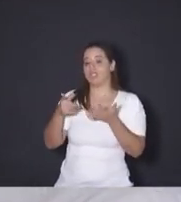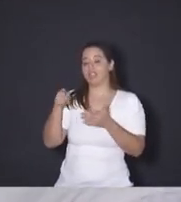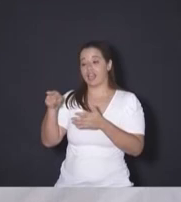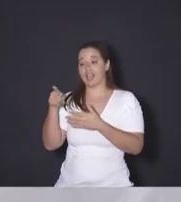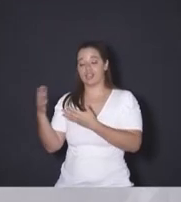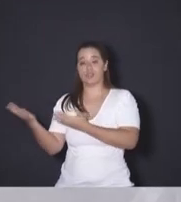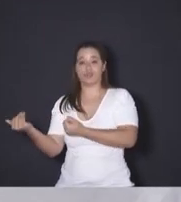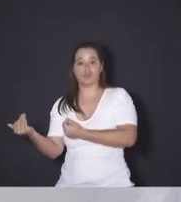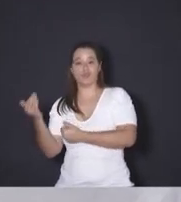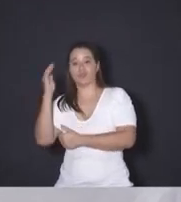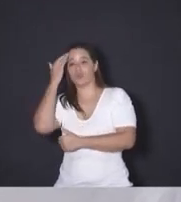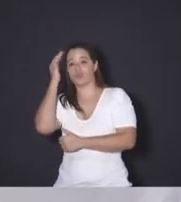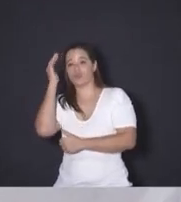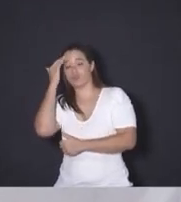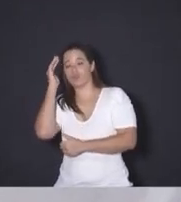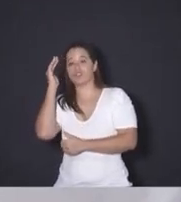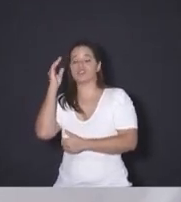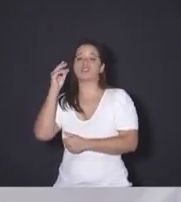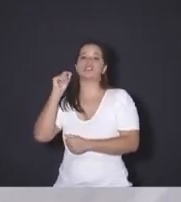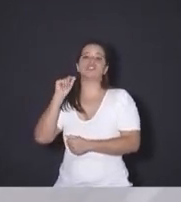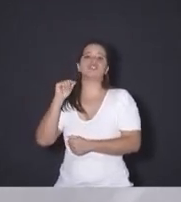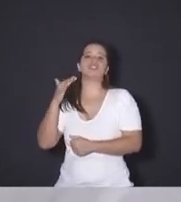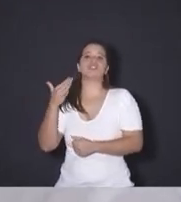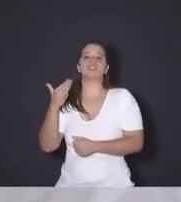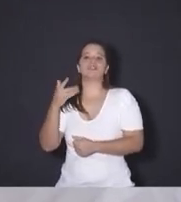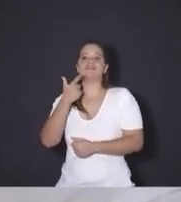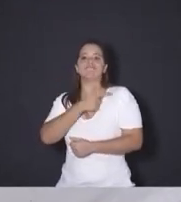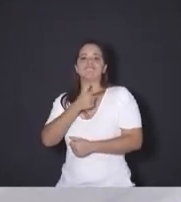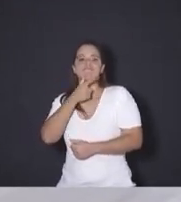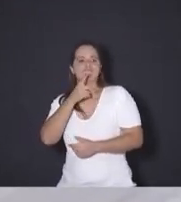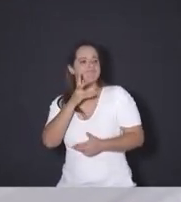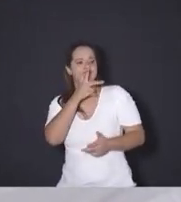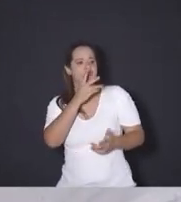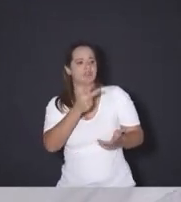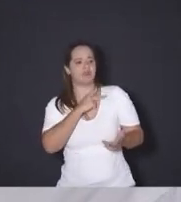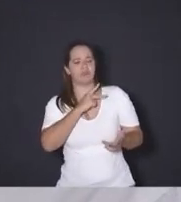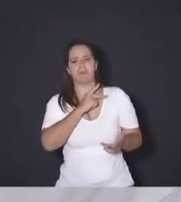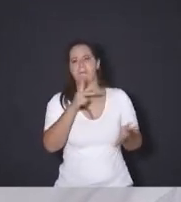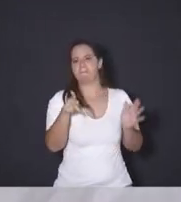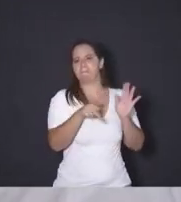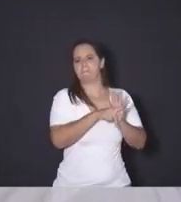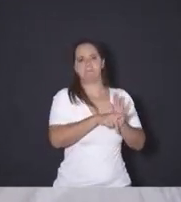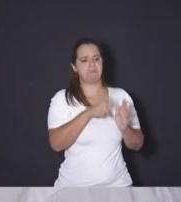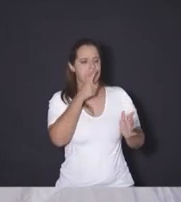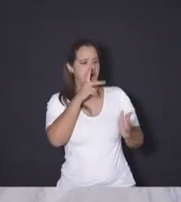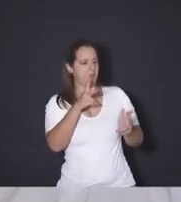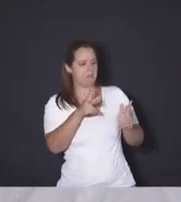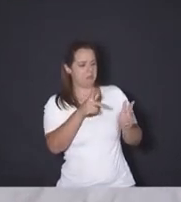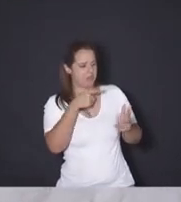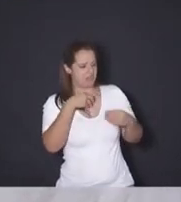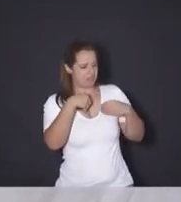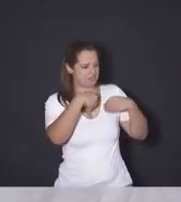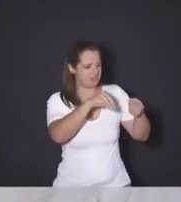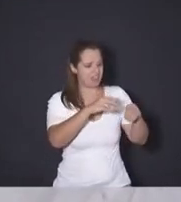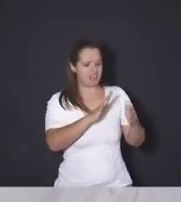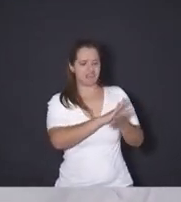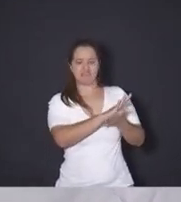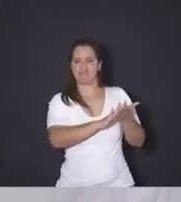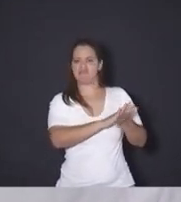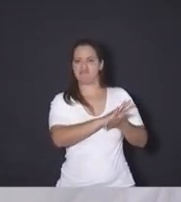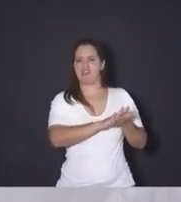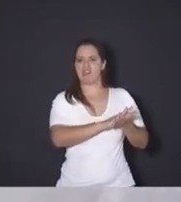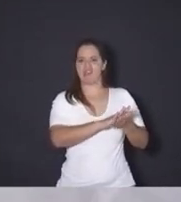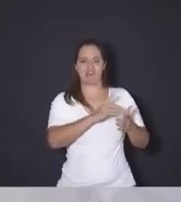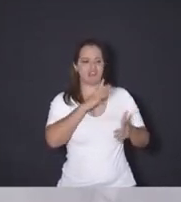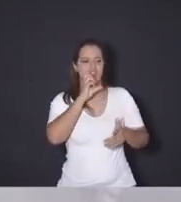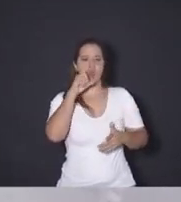juventude entende que não deve nada em lei e que não deve nada o london então